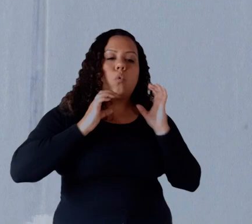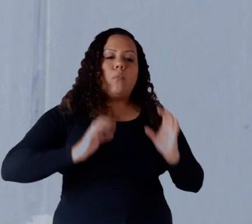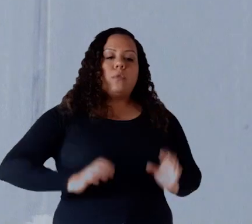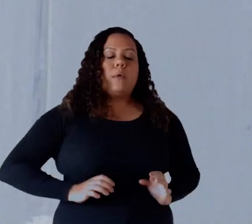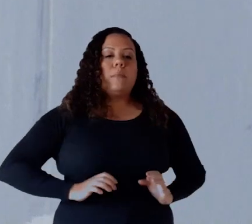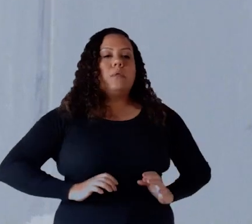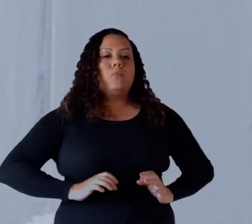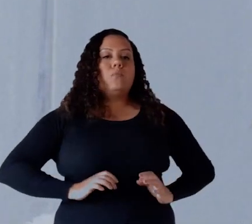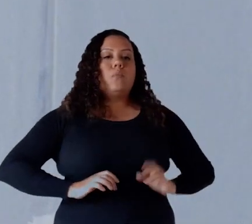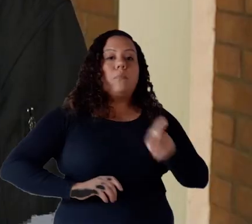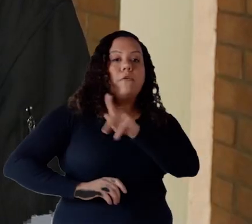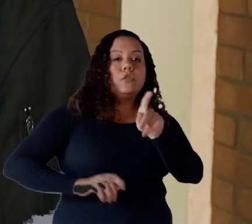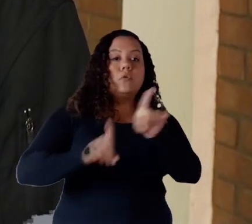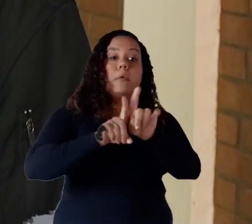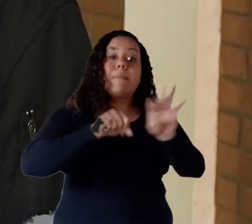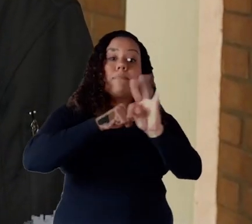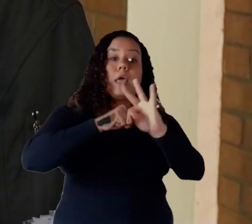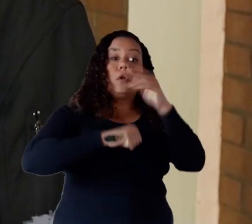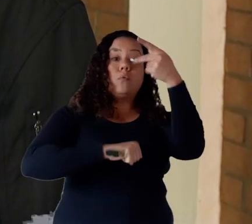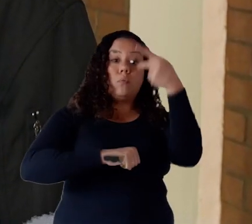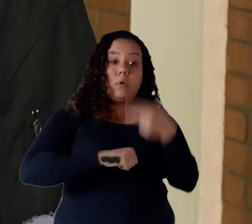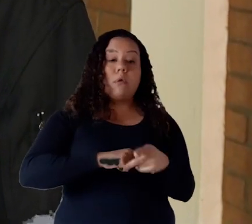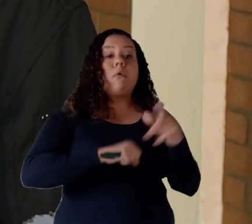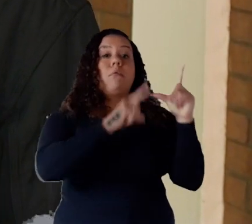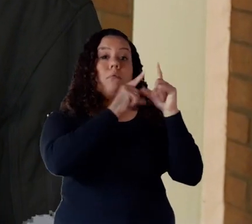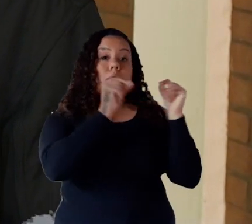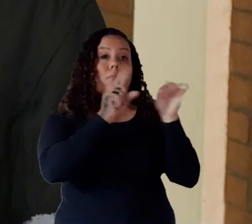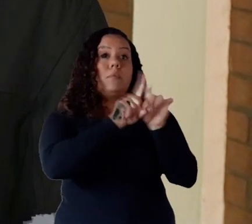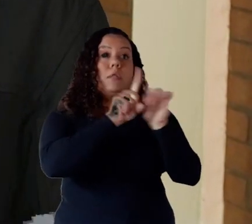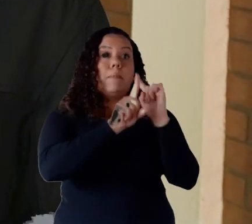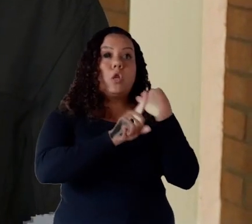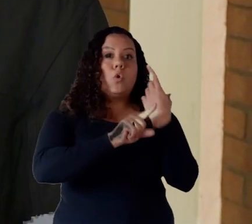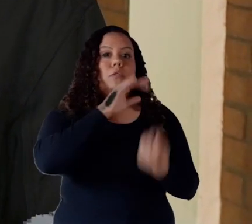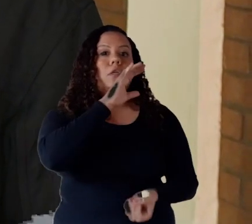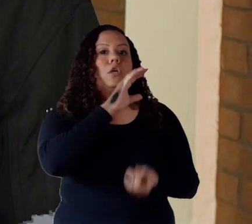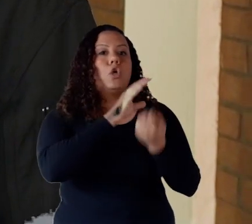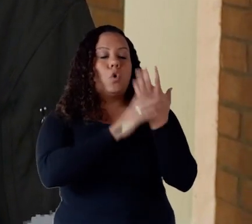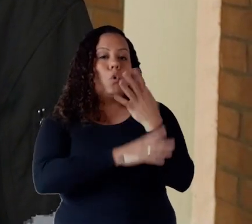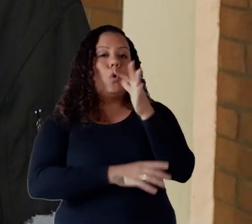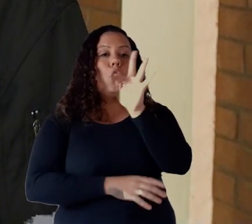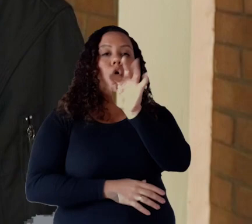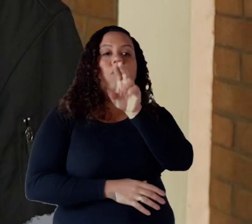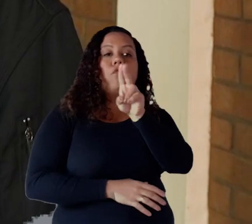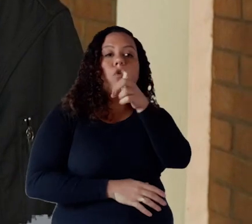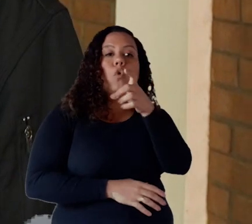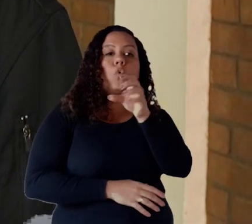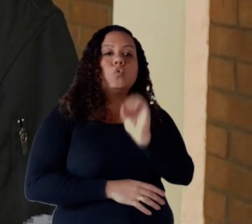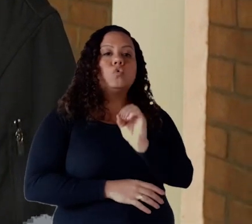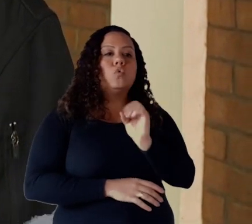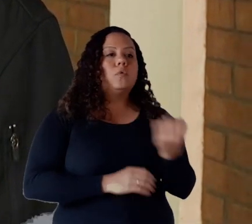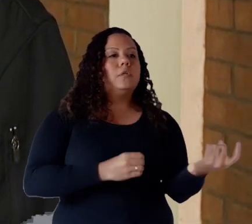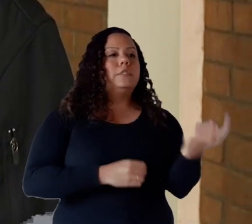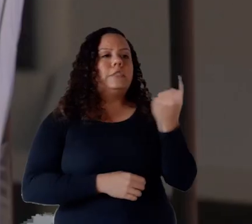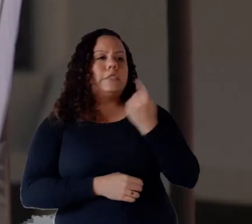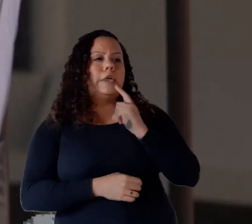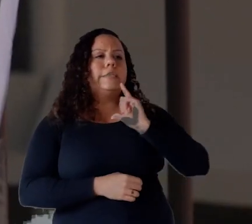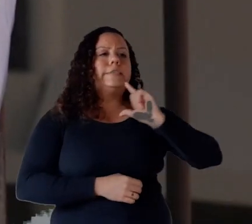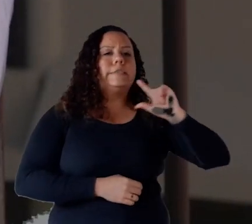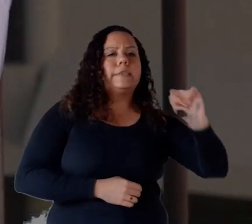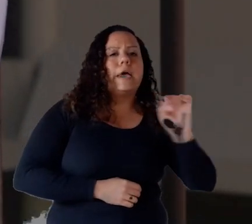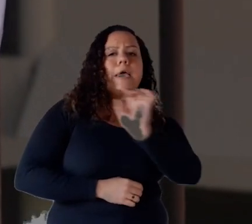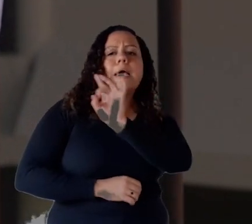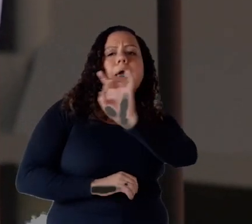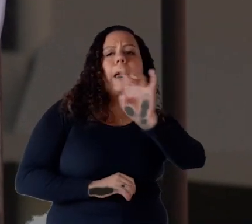orientação, a conduta dos estudantes, dos professores e dos técnicos dentro do Instituto, e construímos